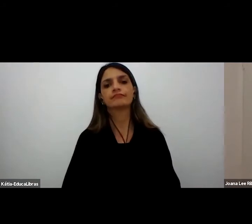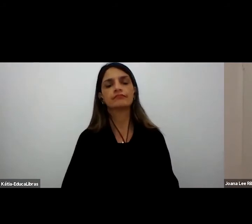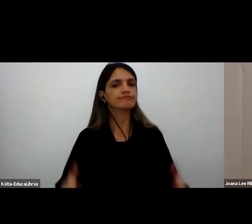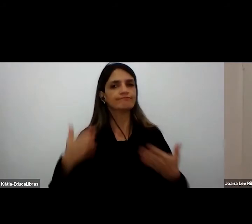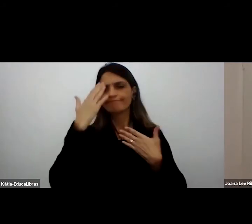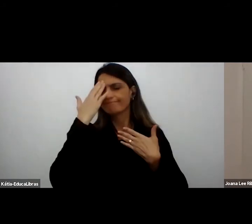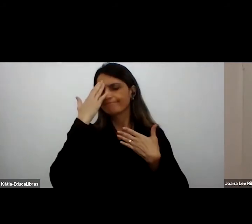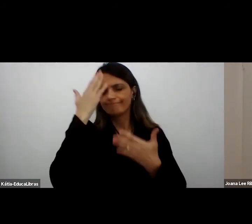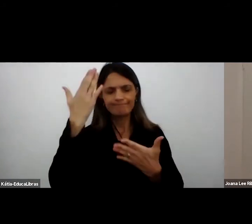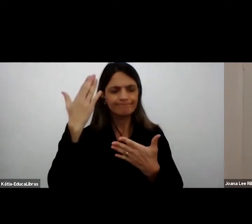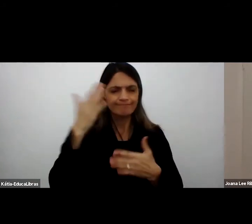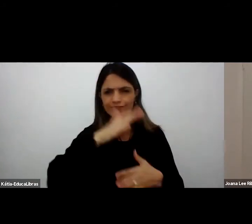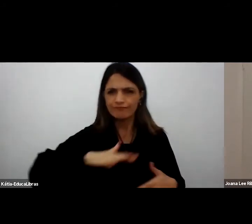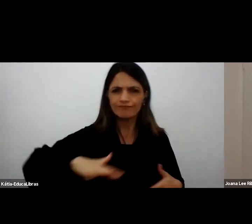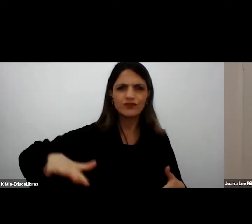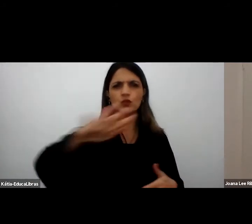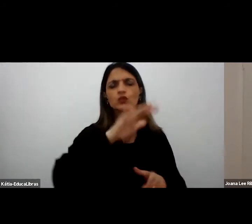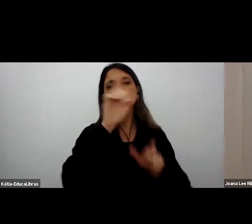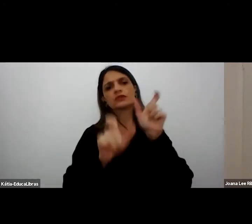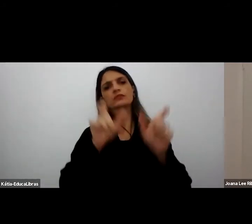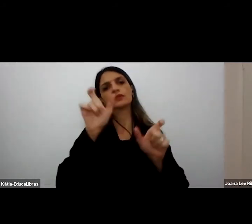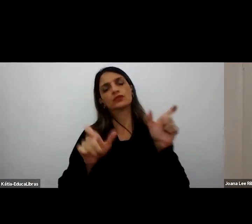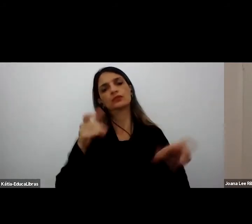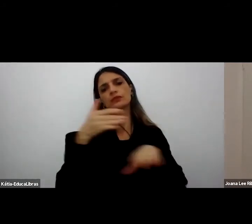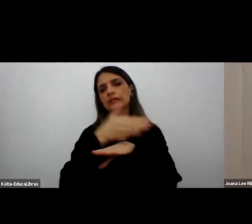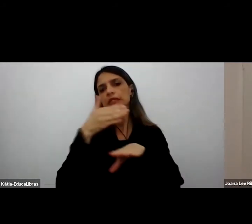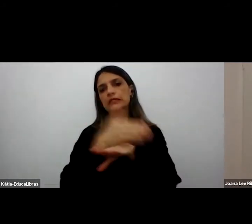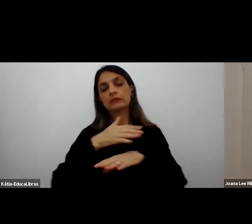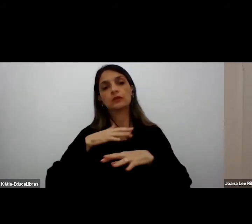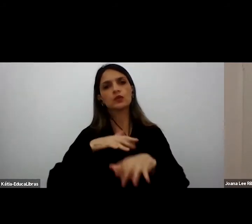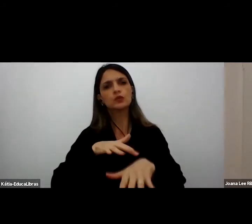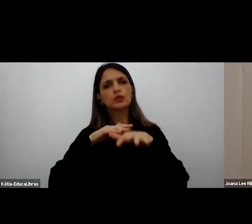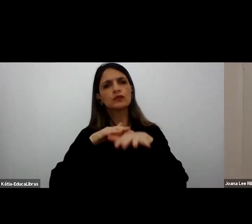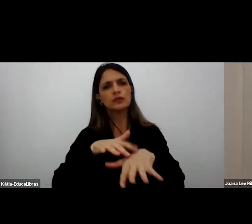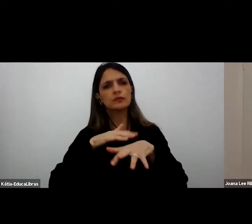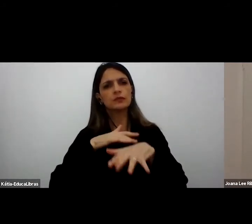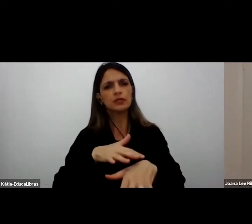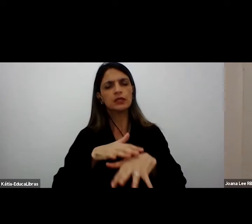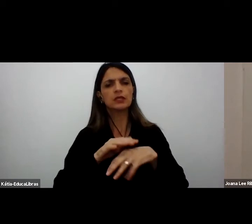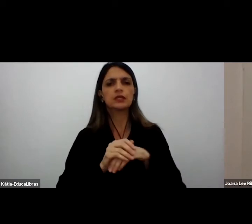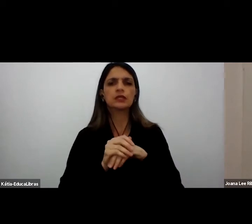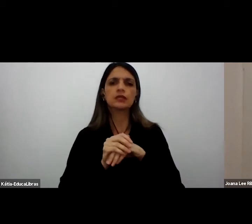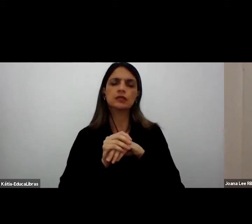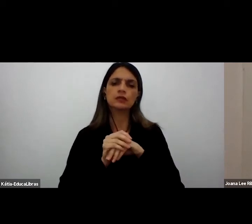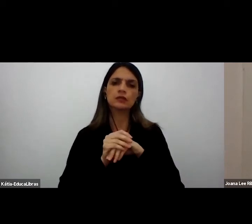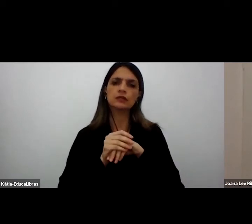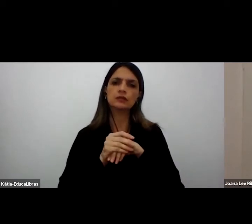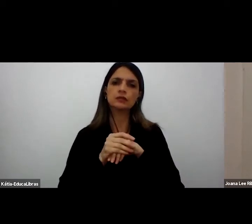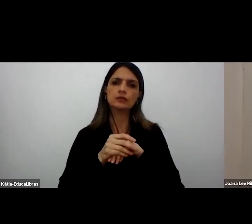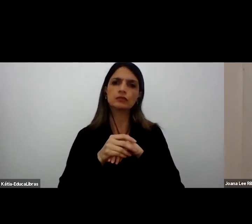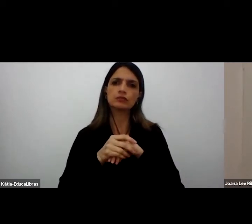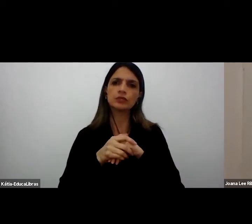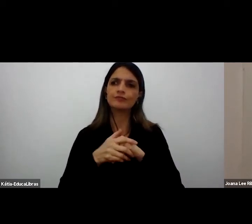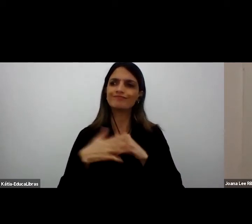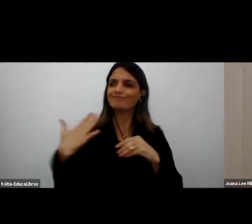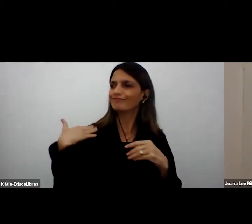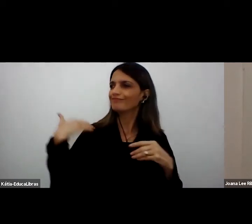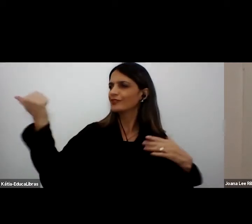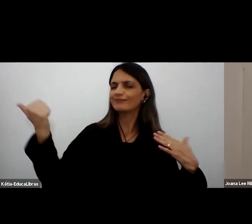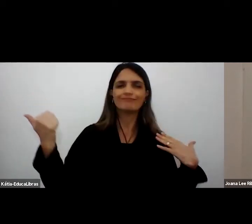a todos os envolvidos no movimento, todos que receberam esse chamado para